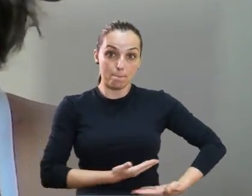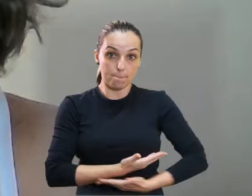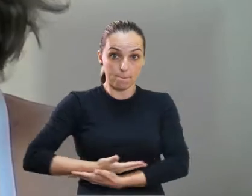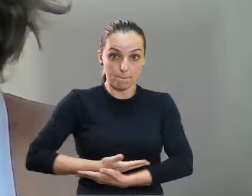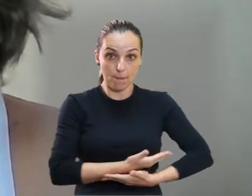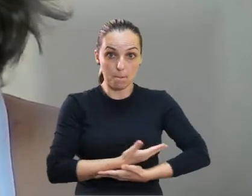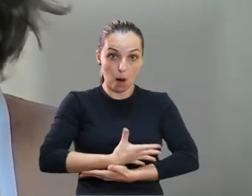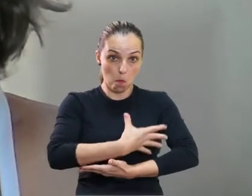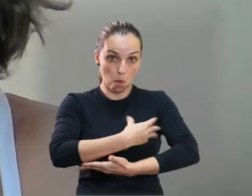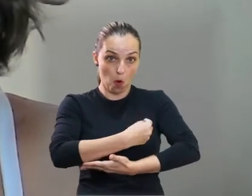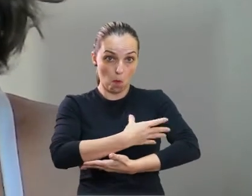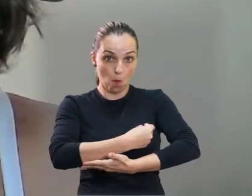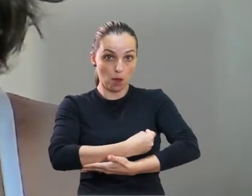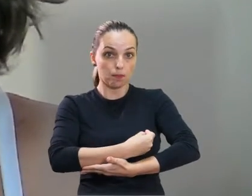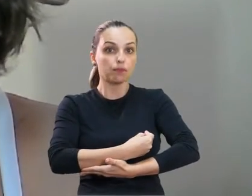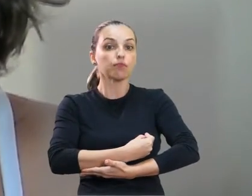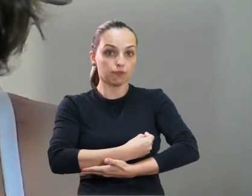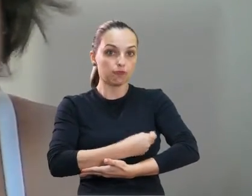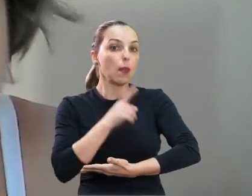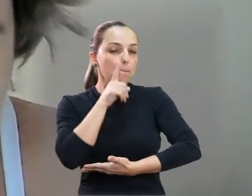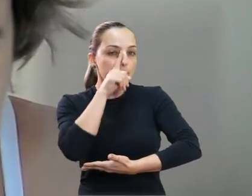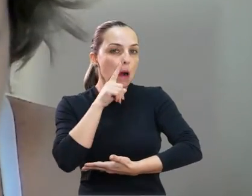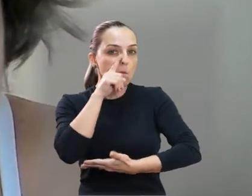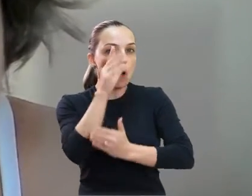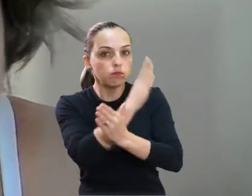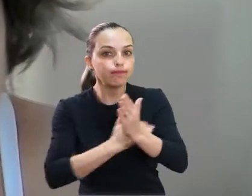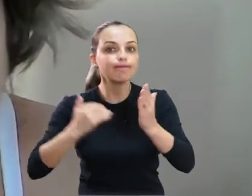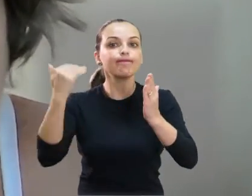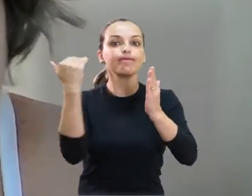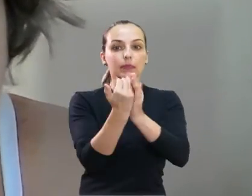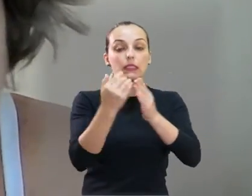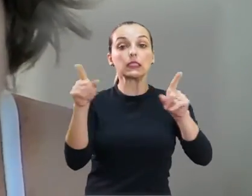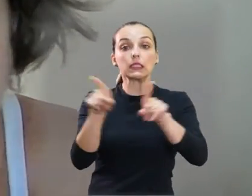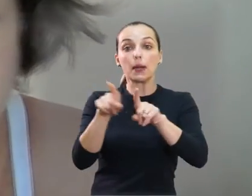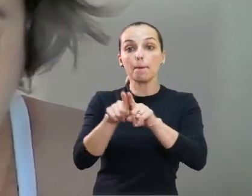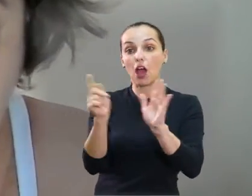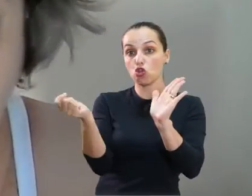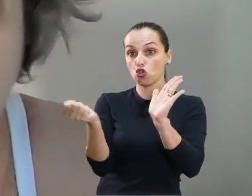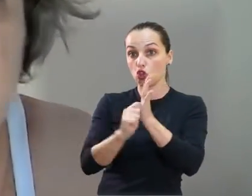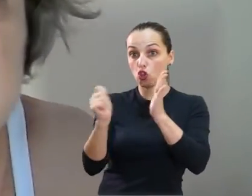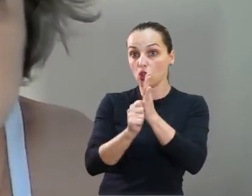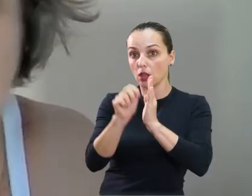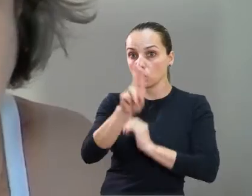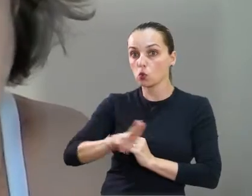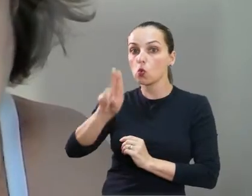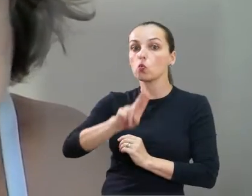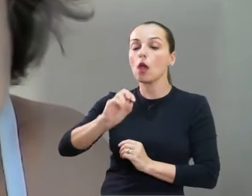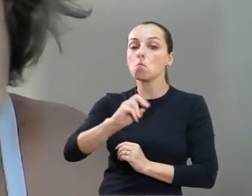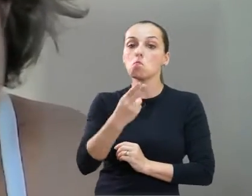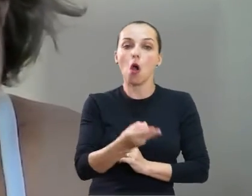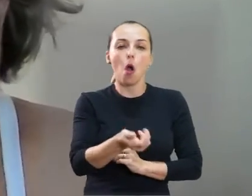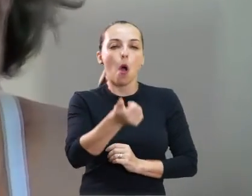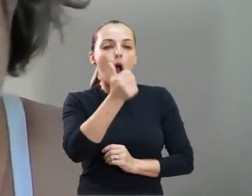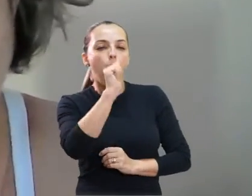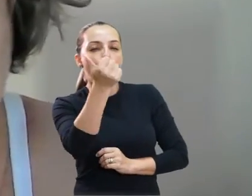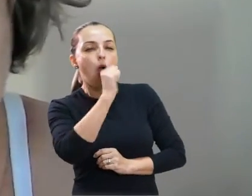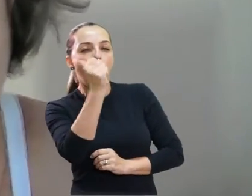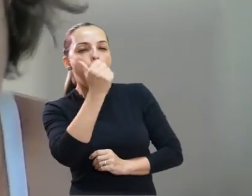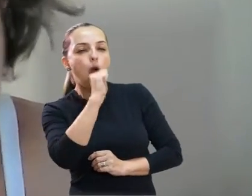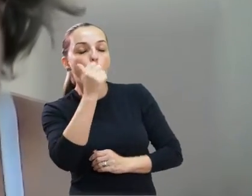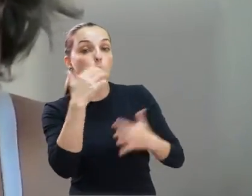aleitamento materno. E a gente pode dizer, considerar, né, o risco acrescido.